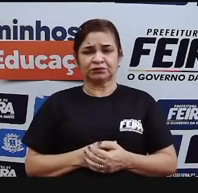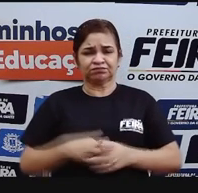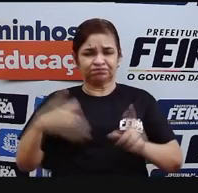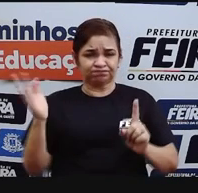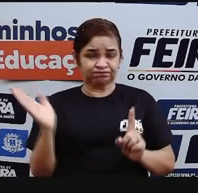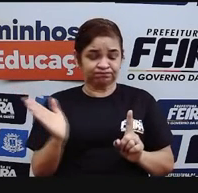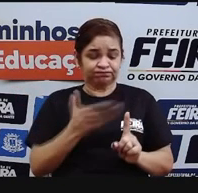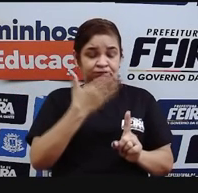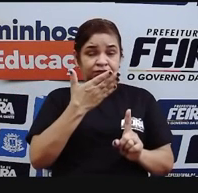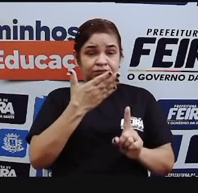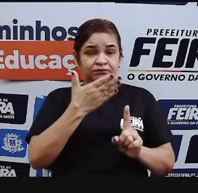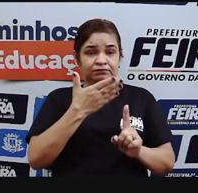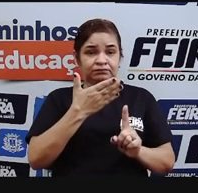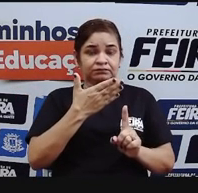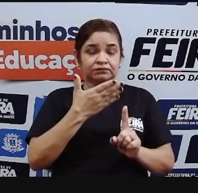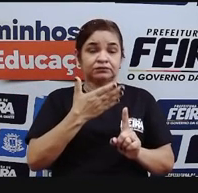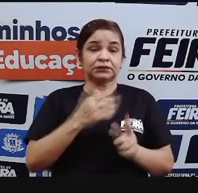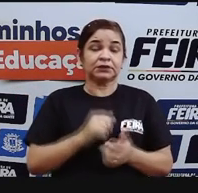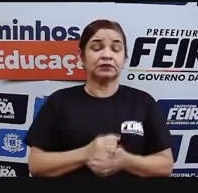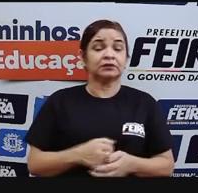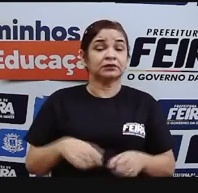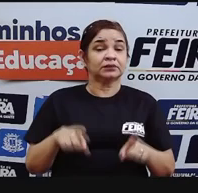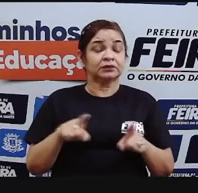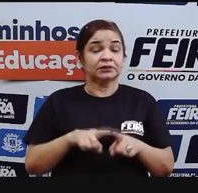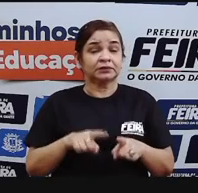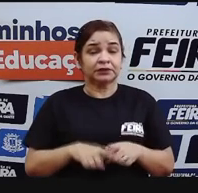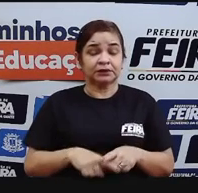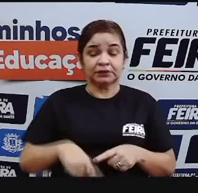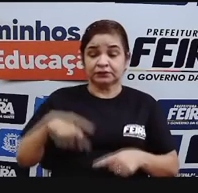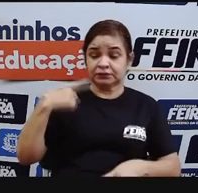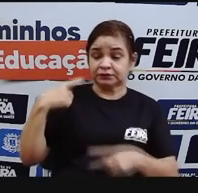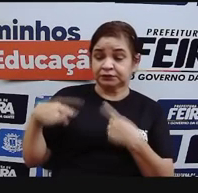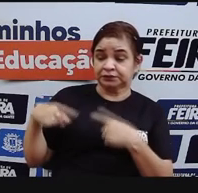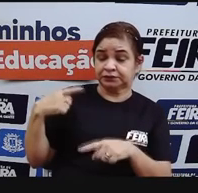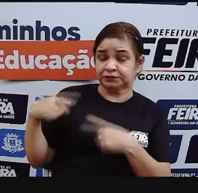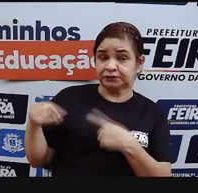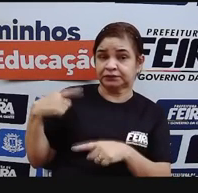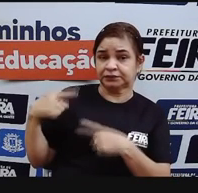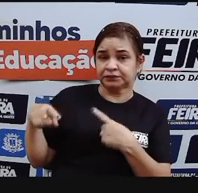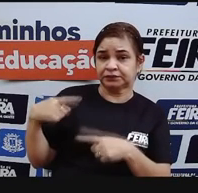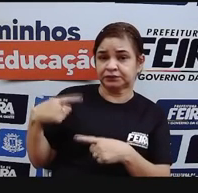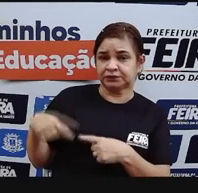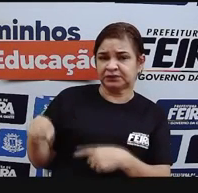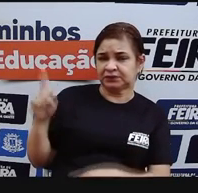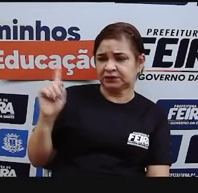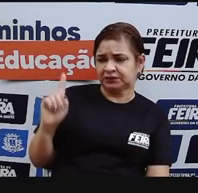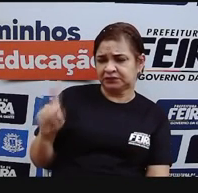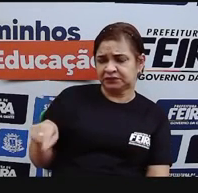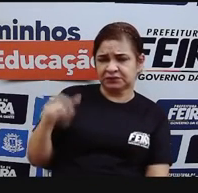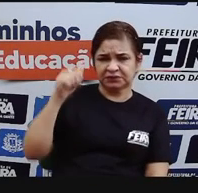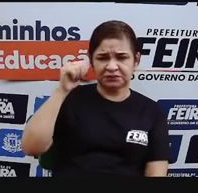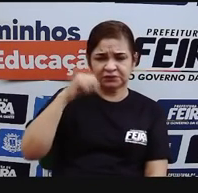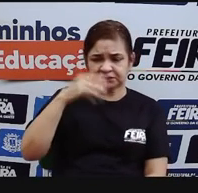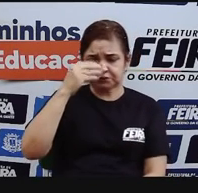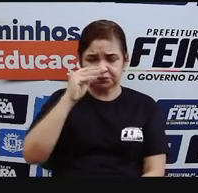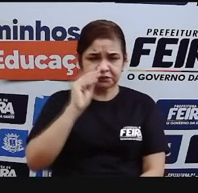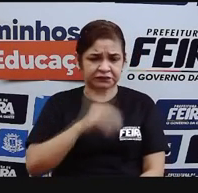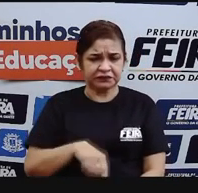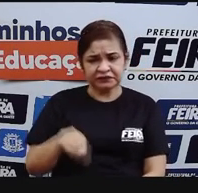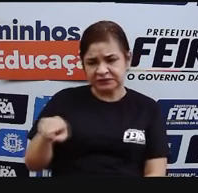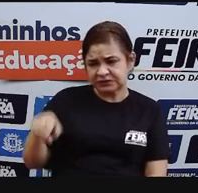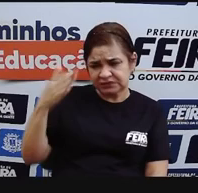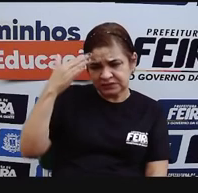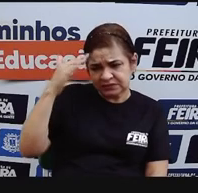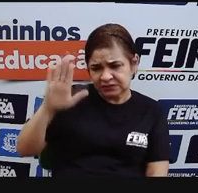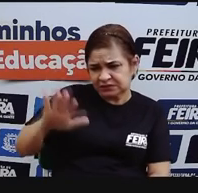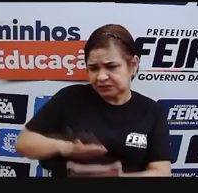ao espancamento. A violência psicológica, né, que é quando a pessoa fica dizendo: ah, você é mulher, você é incapaz. Você é mulher,